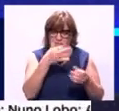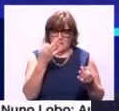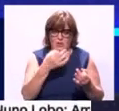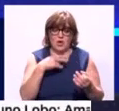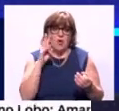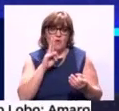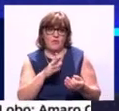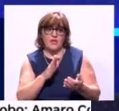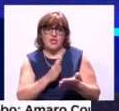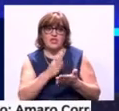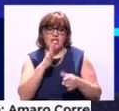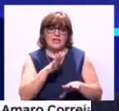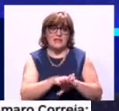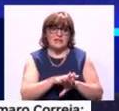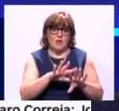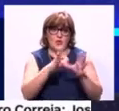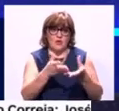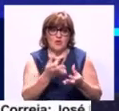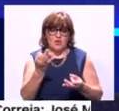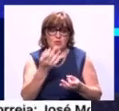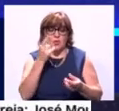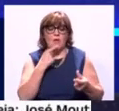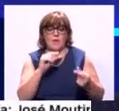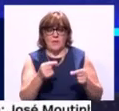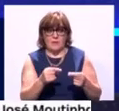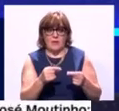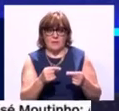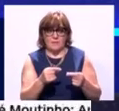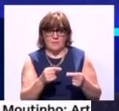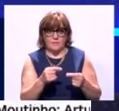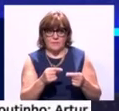Eu vi só à terça-feira no Universo Porto um